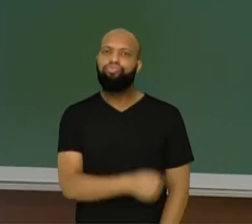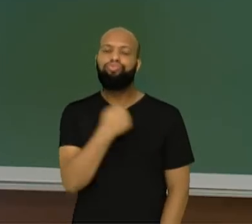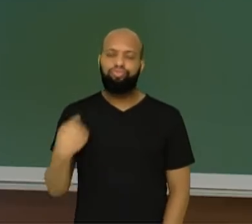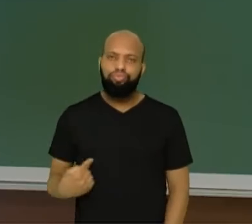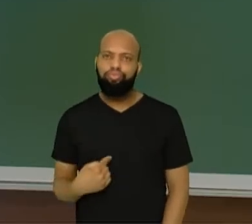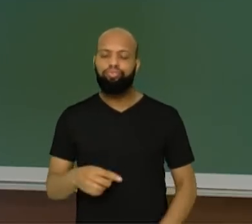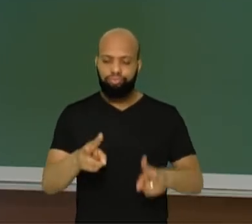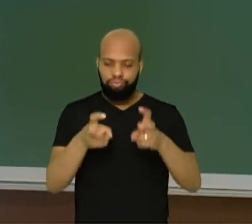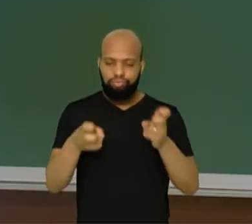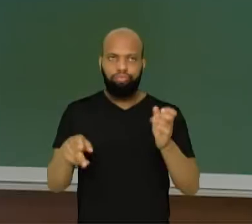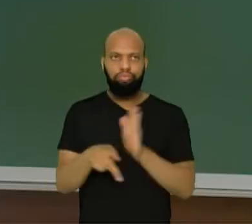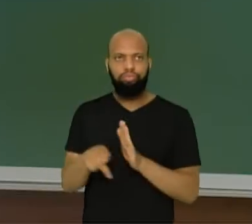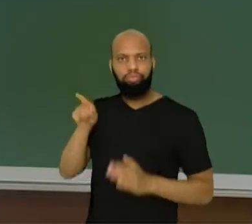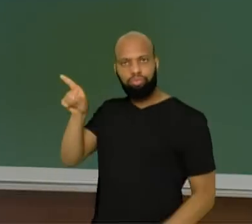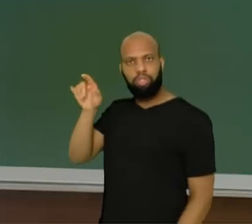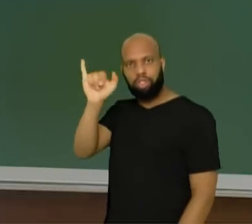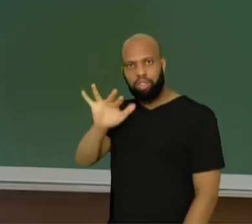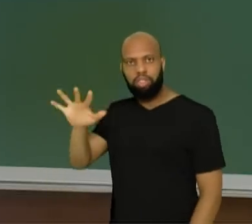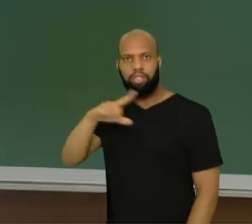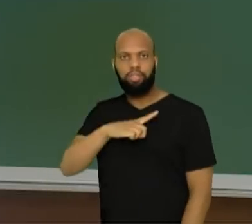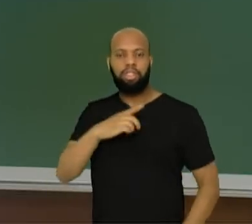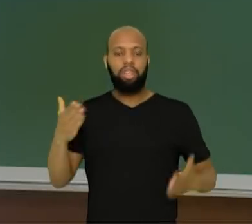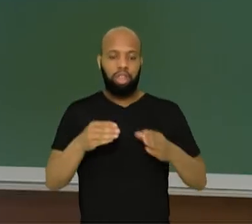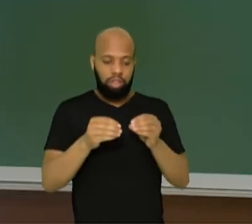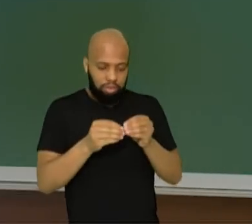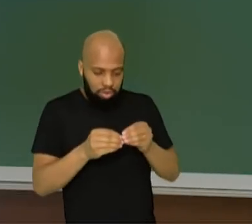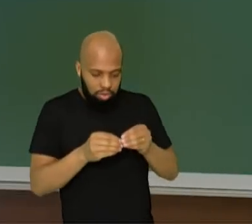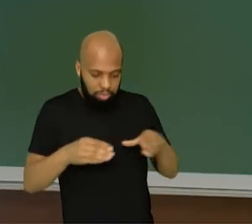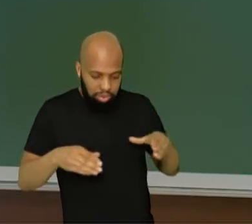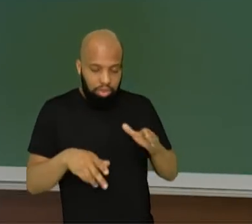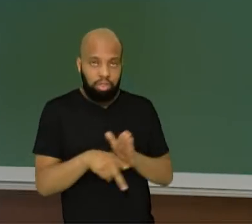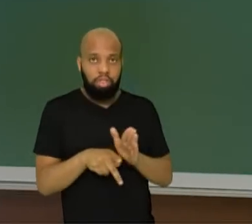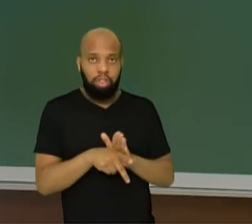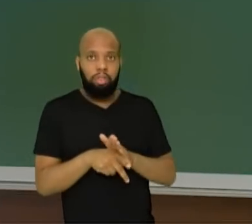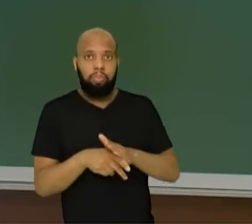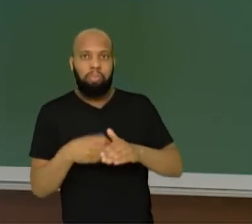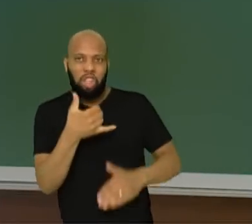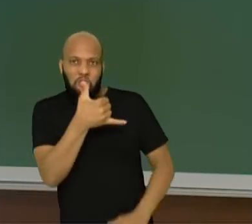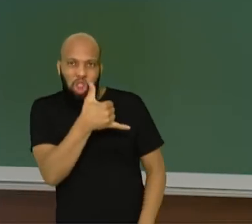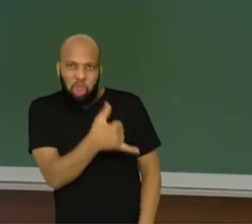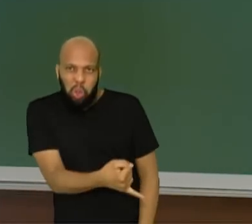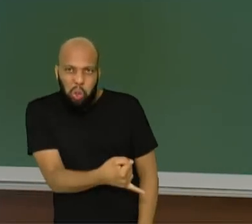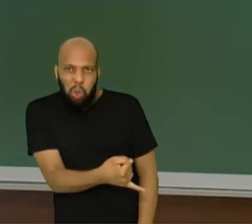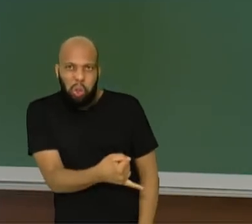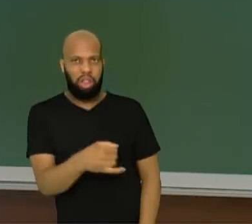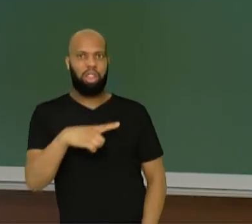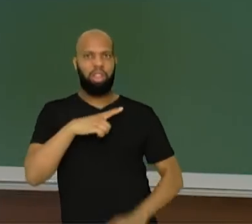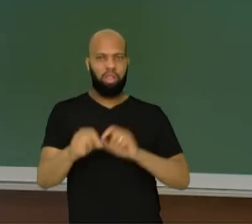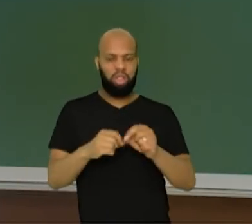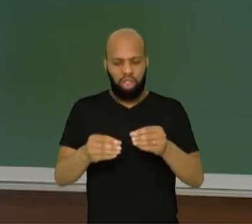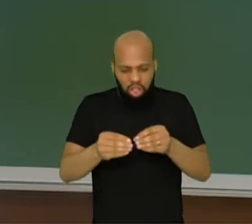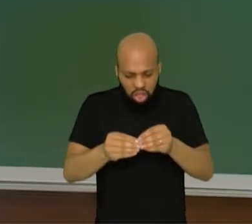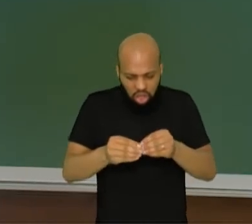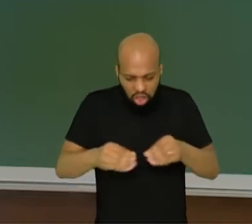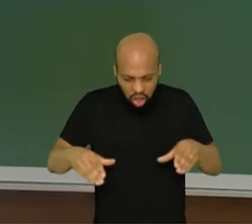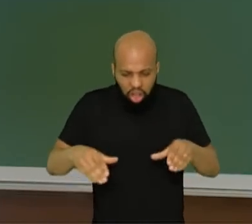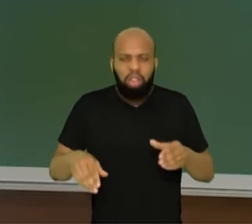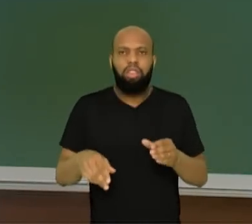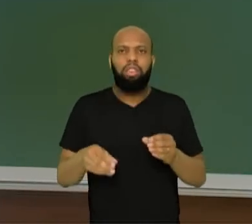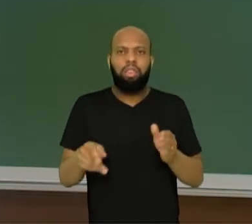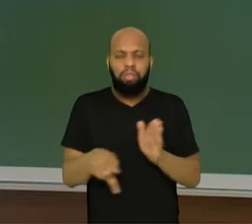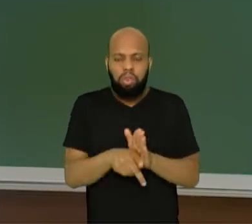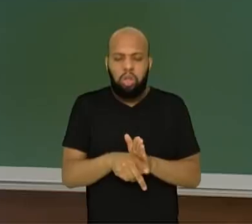na nossa imagem. Então, os ovos são eliminados das fezes, esses ovos contaminam o